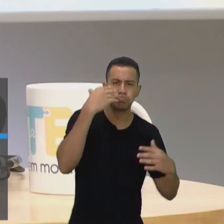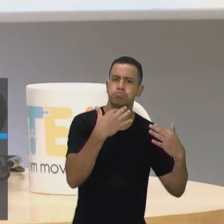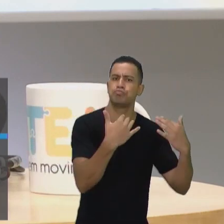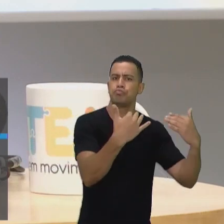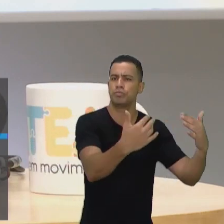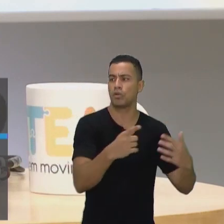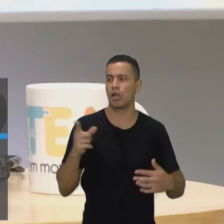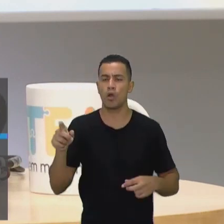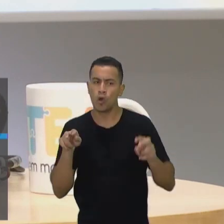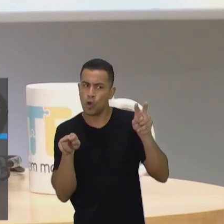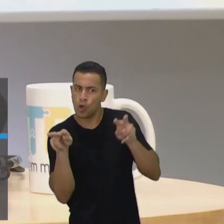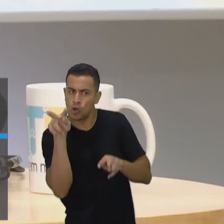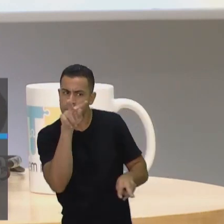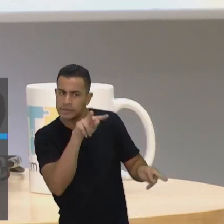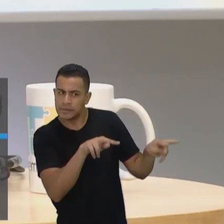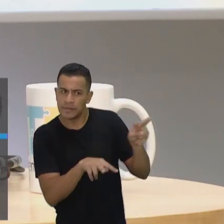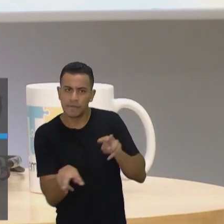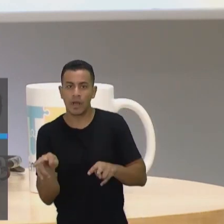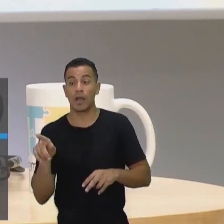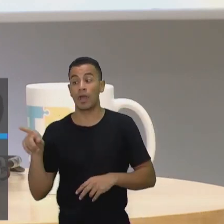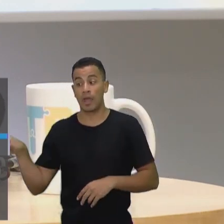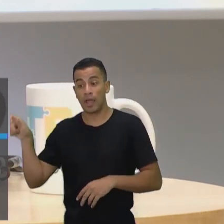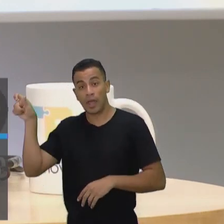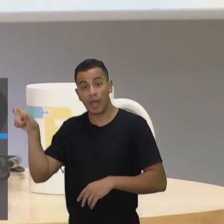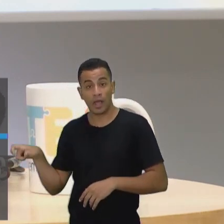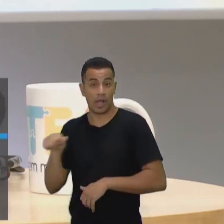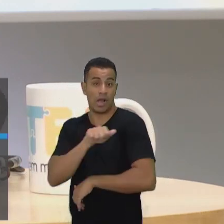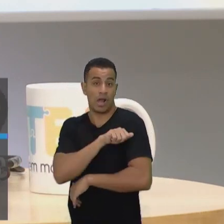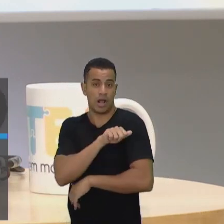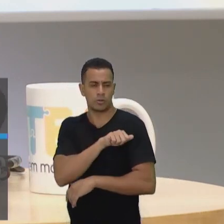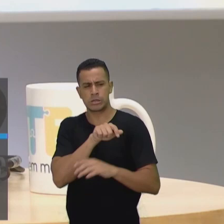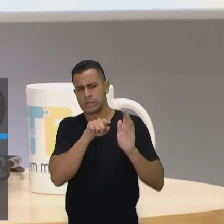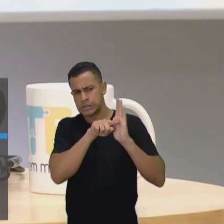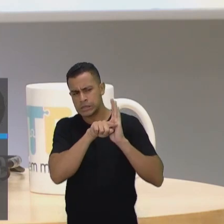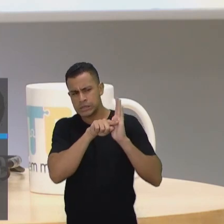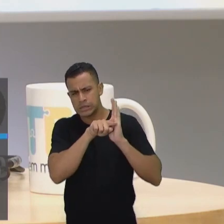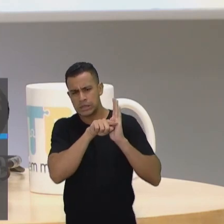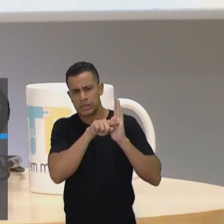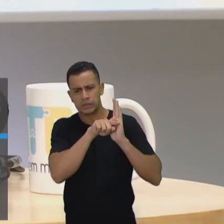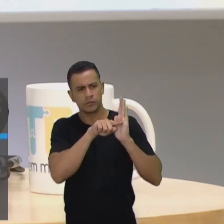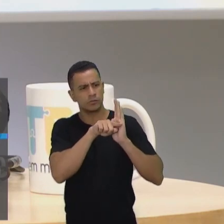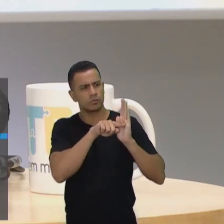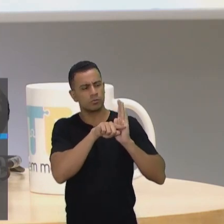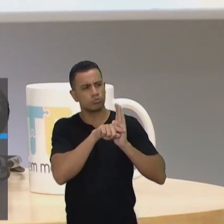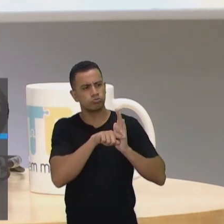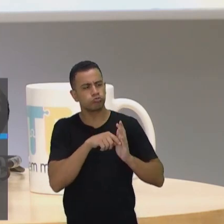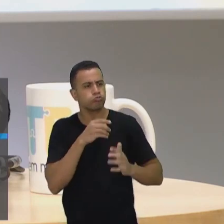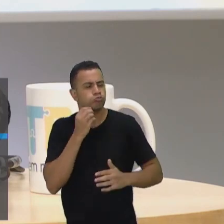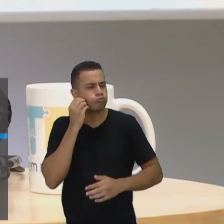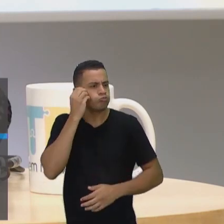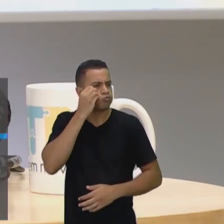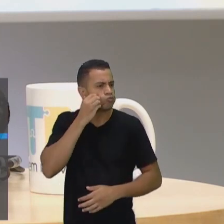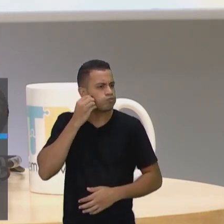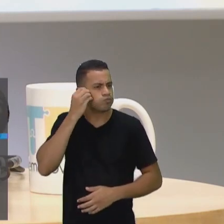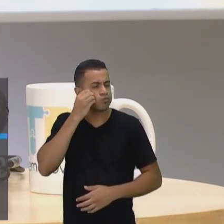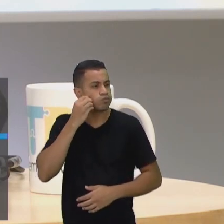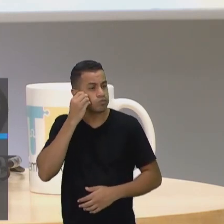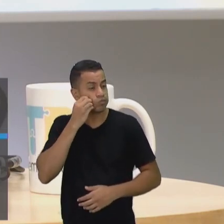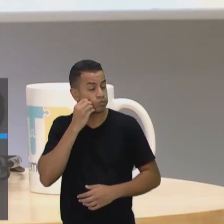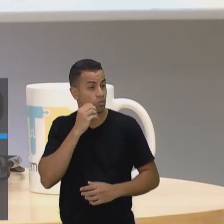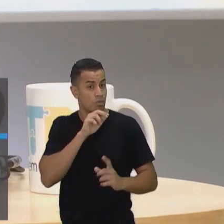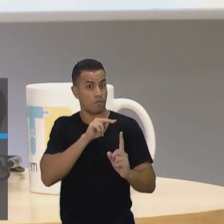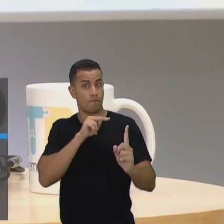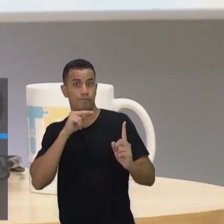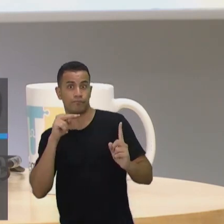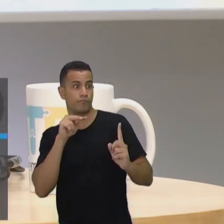ou seja, o estudante investiga e vivencia e significa o conceito sob diferentes perspectivas. Sim, então,